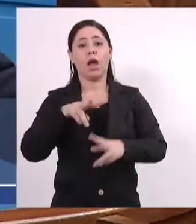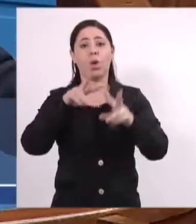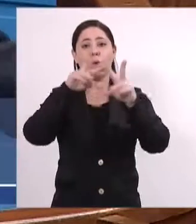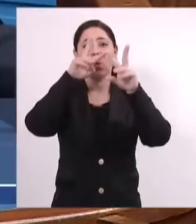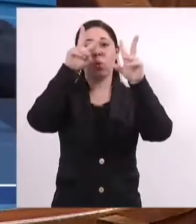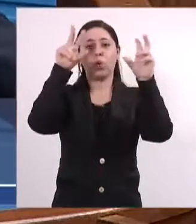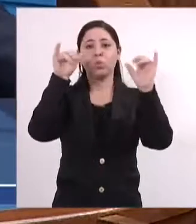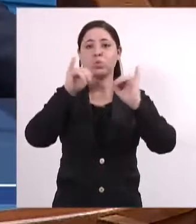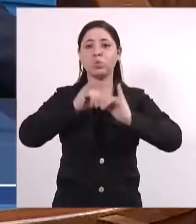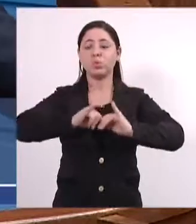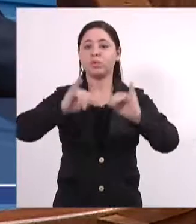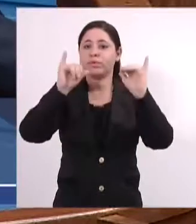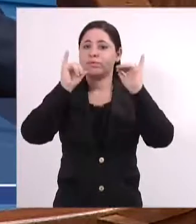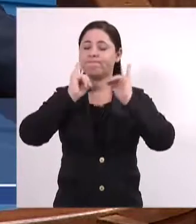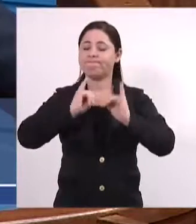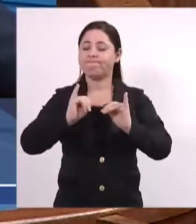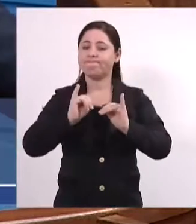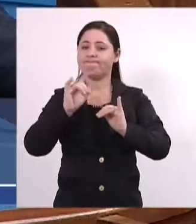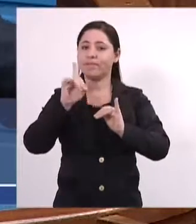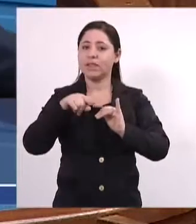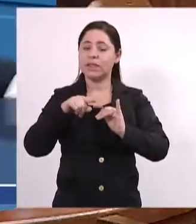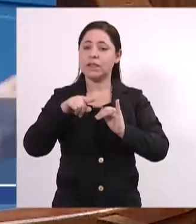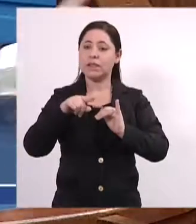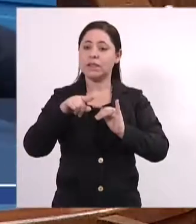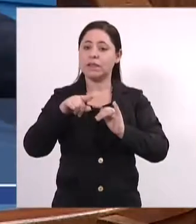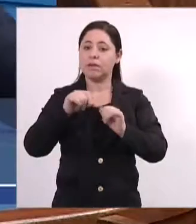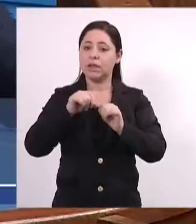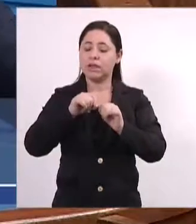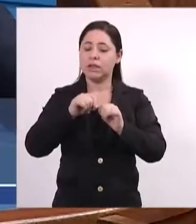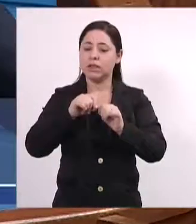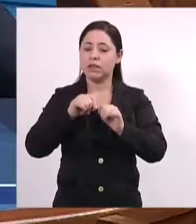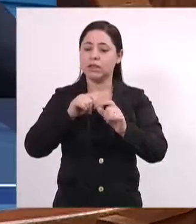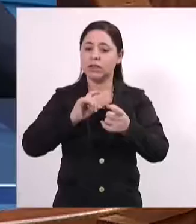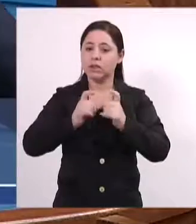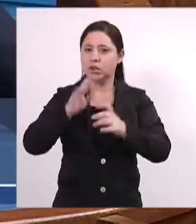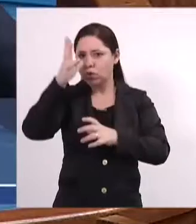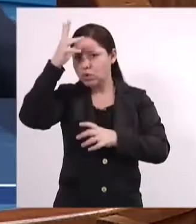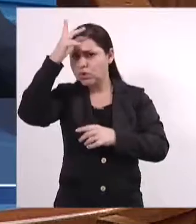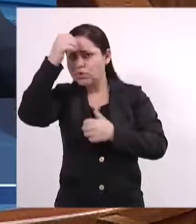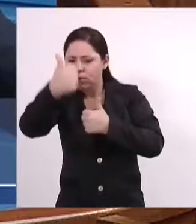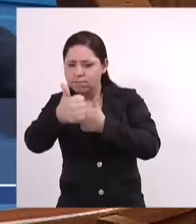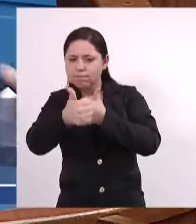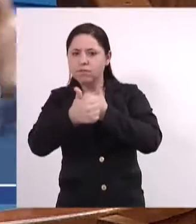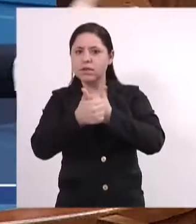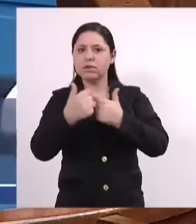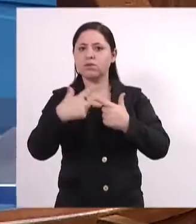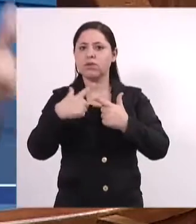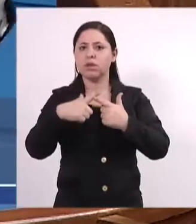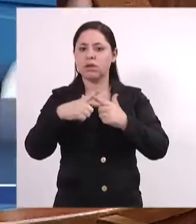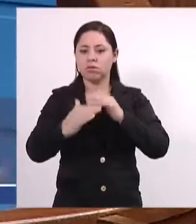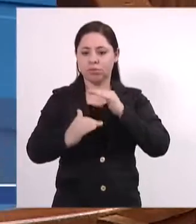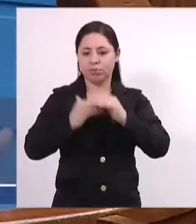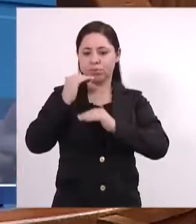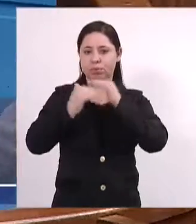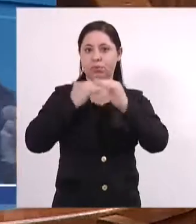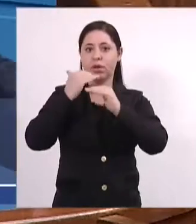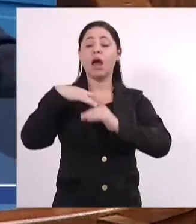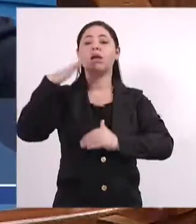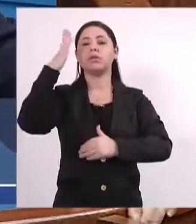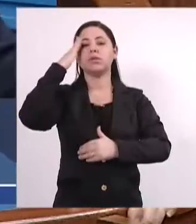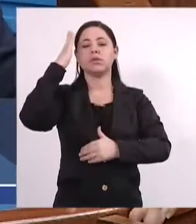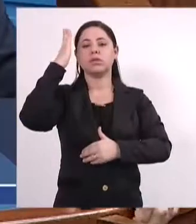assunto que ela trataria de perto, para poder avançar, porque